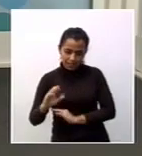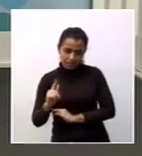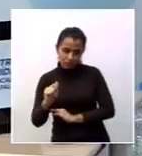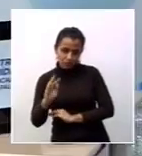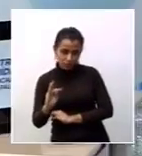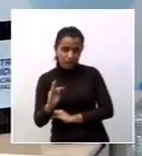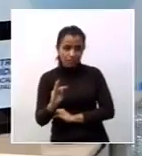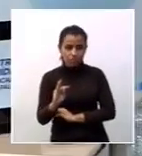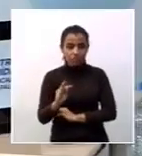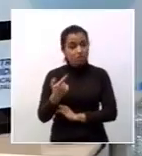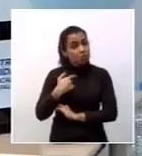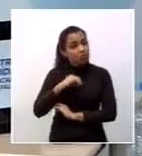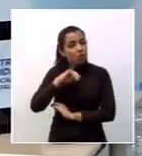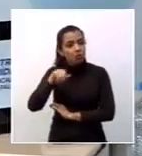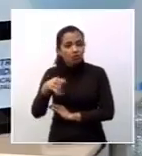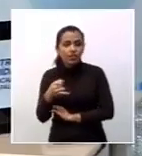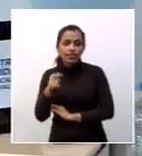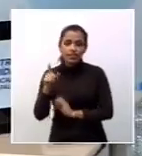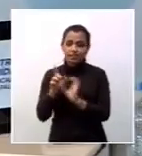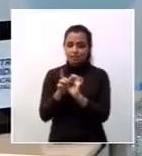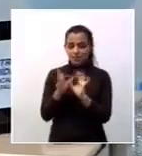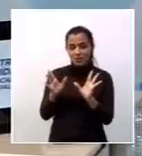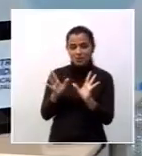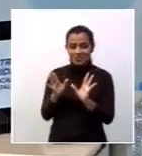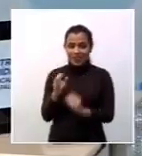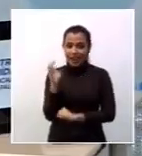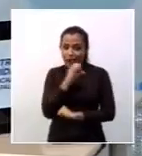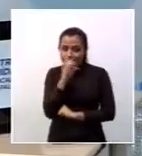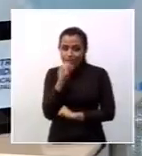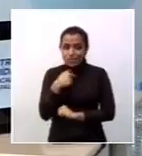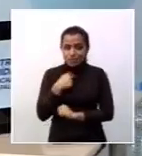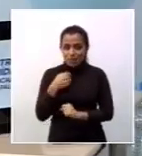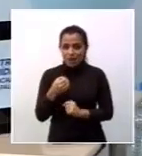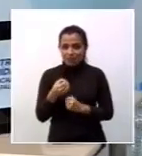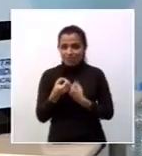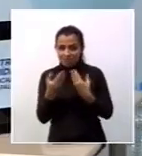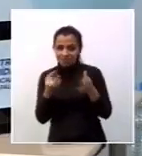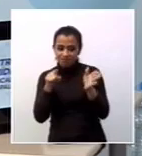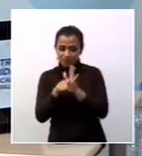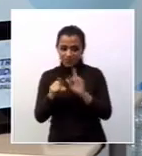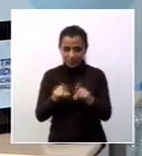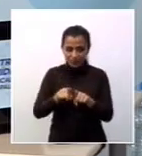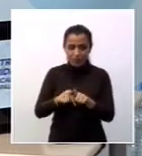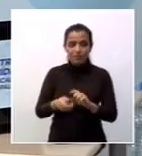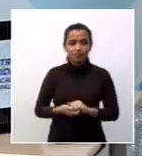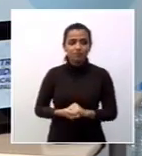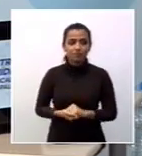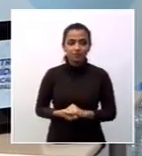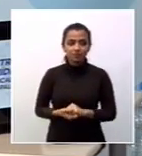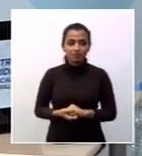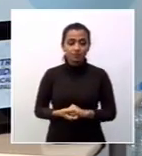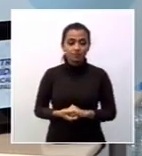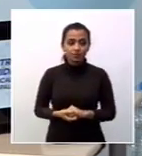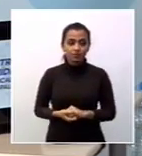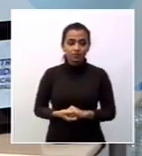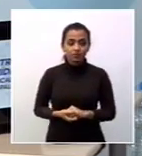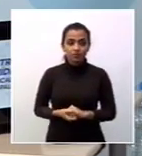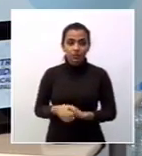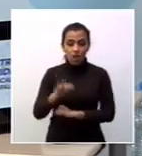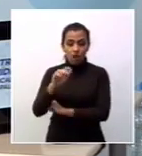aí, vou aproveitar aí que você me deu um segundinho, Fabi. Presta atenção.